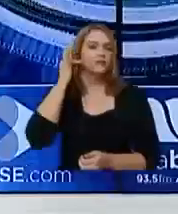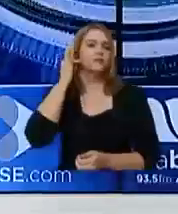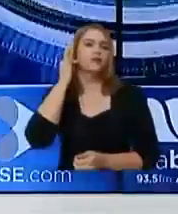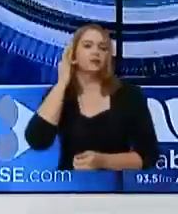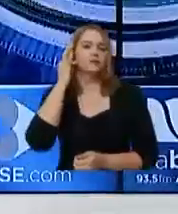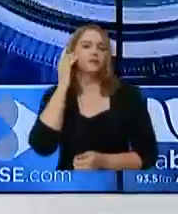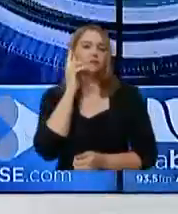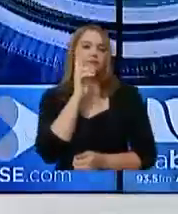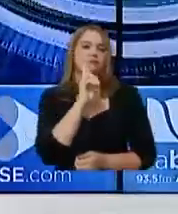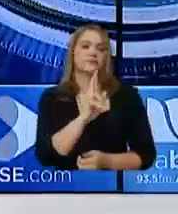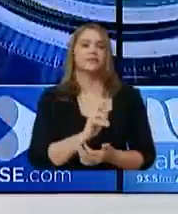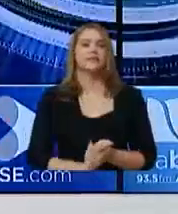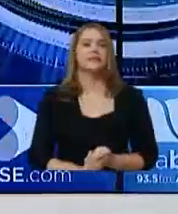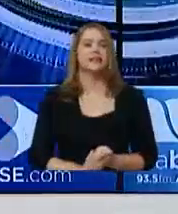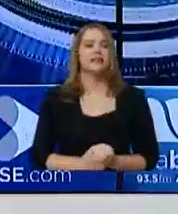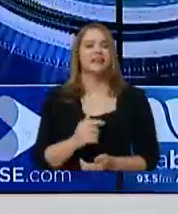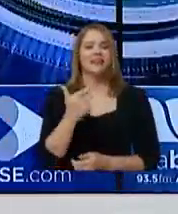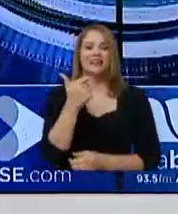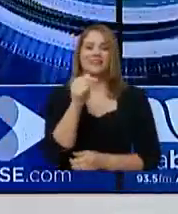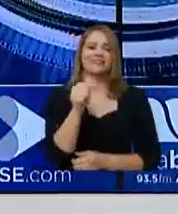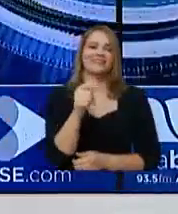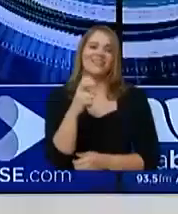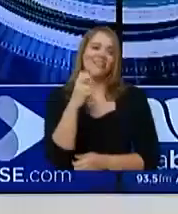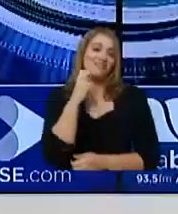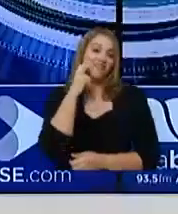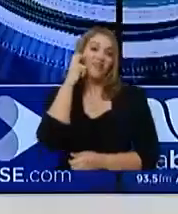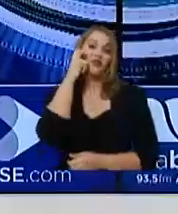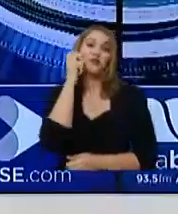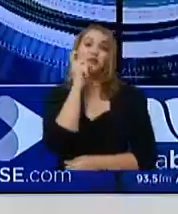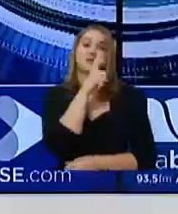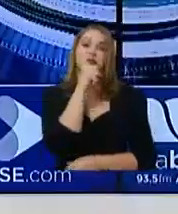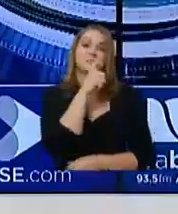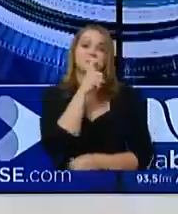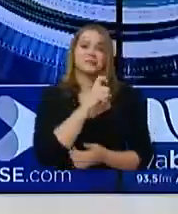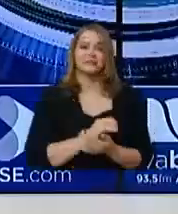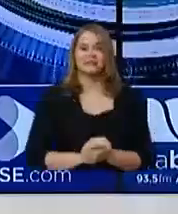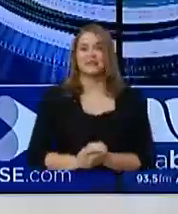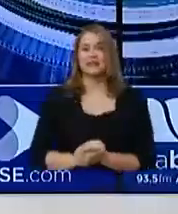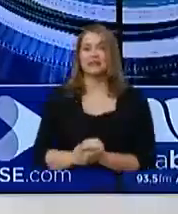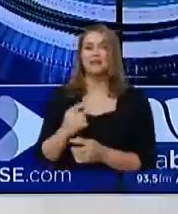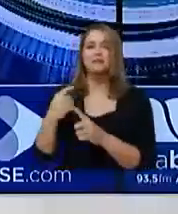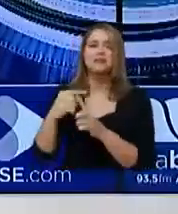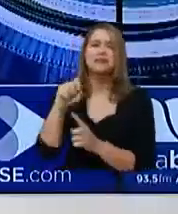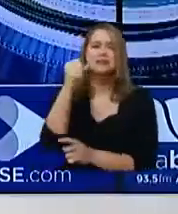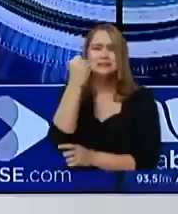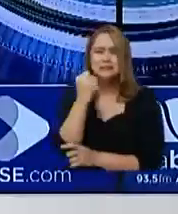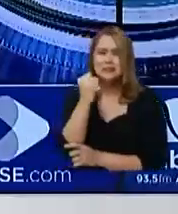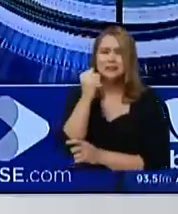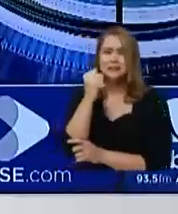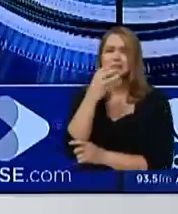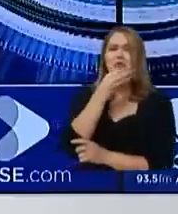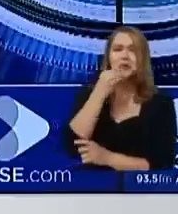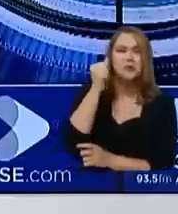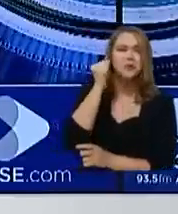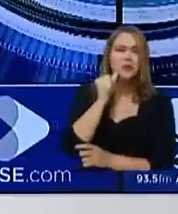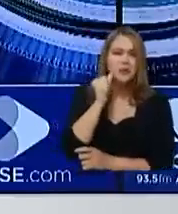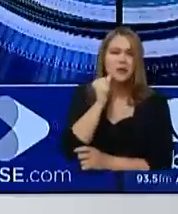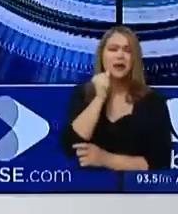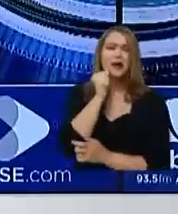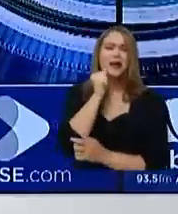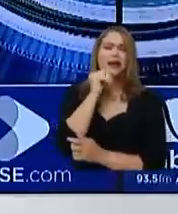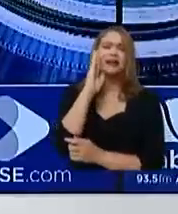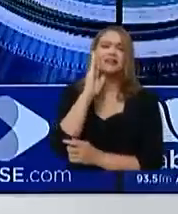ele não tem nem vergonha de mentir tão descaradamente o Sergipano já rejeitou o grande acordão da vergonha